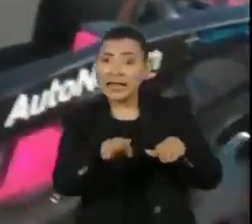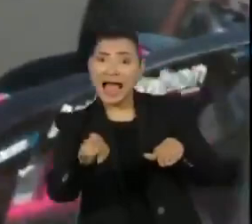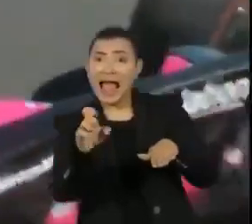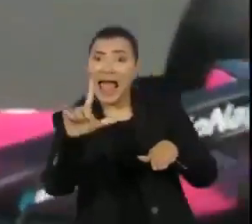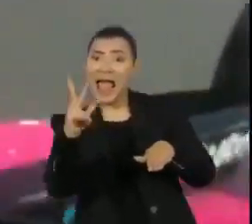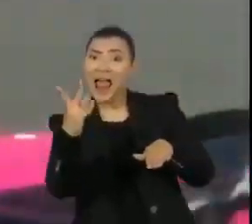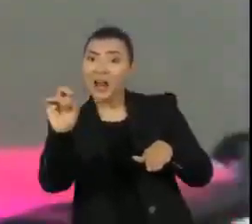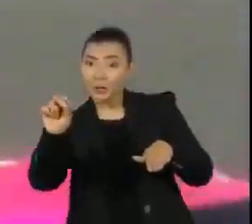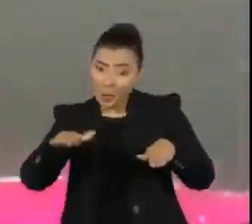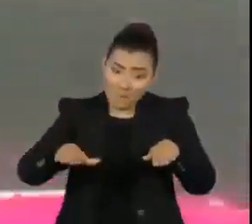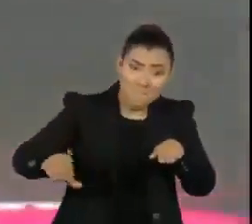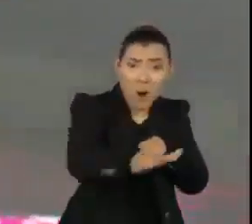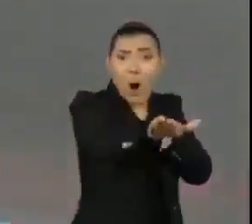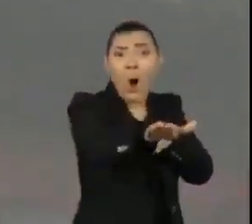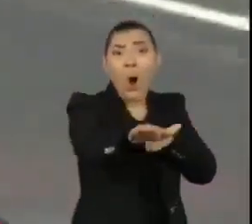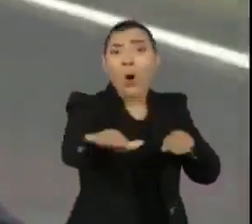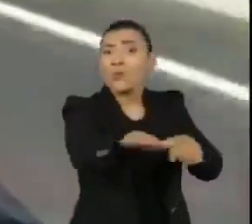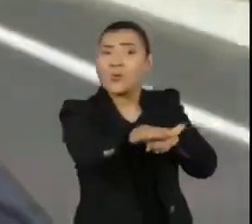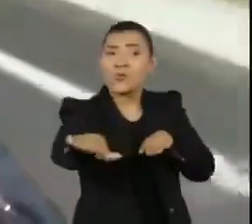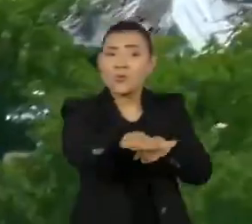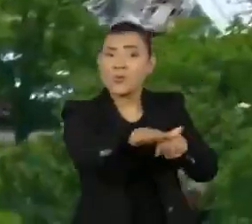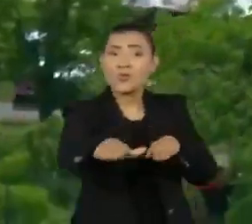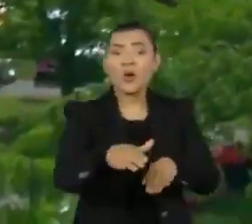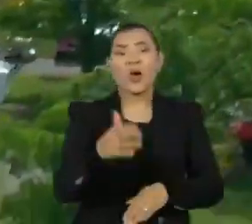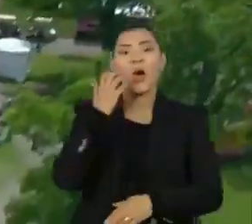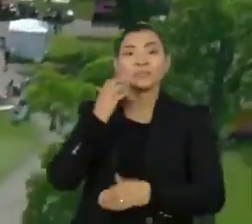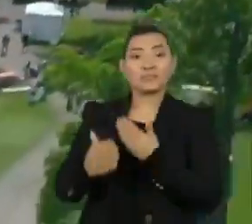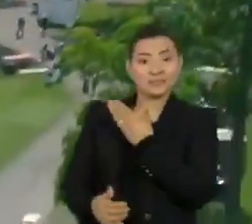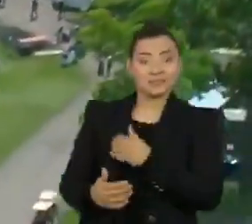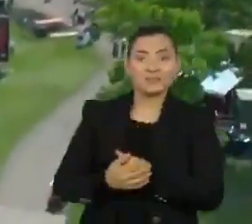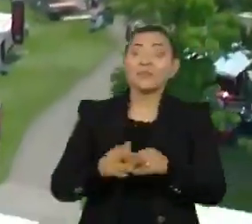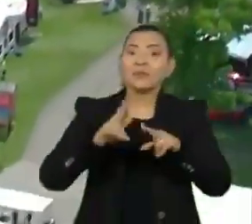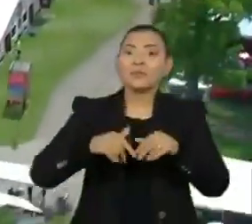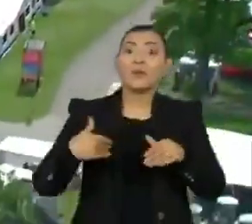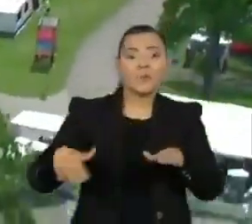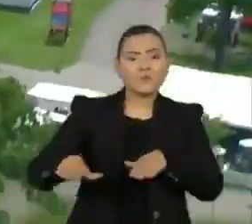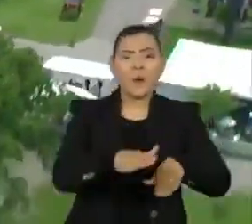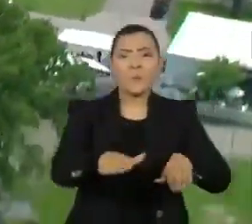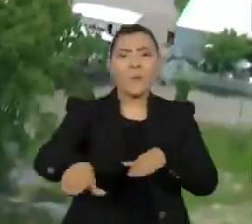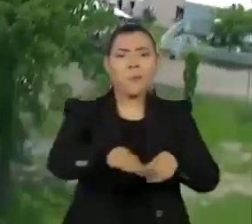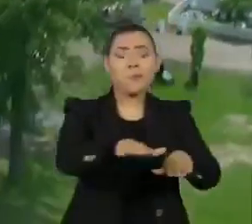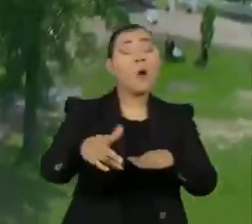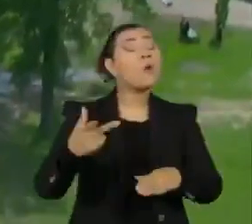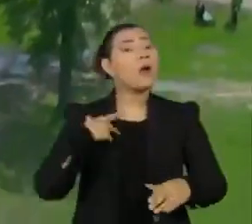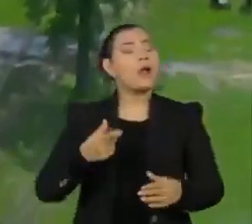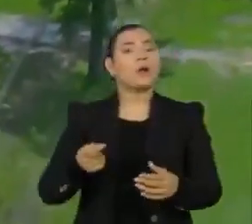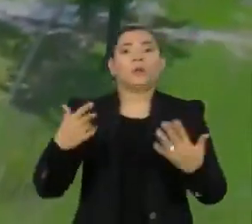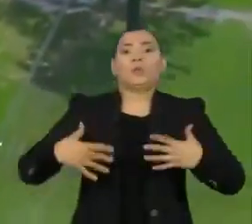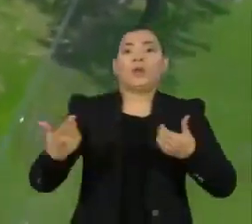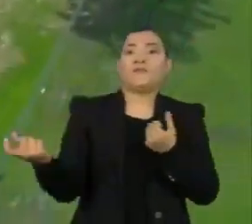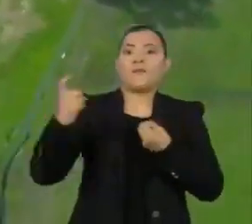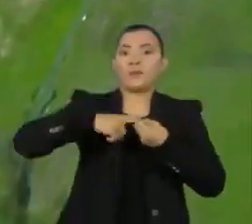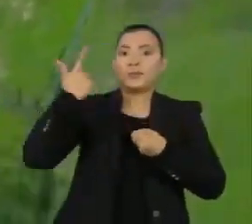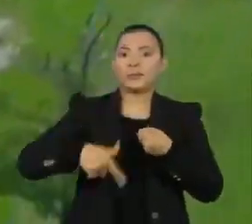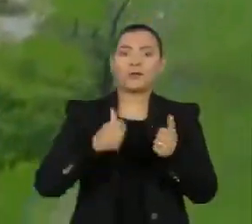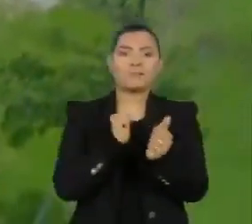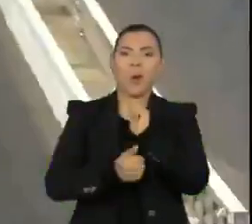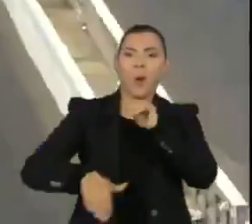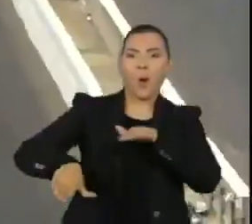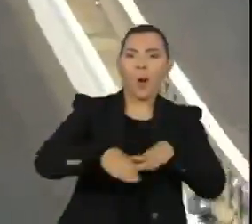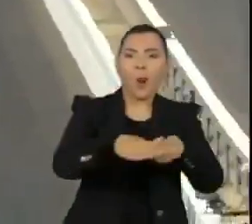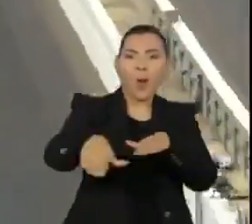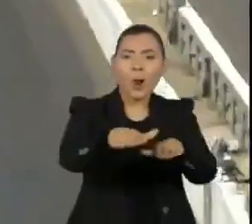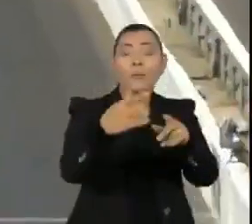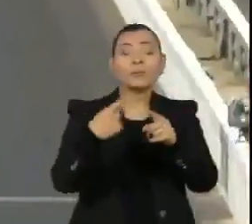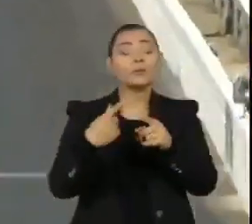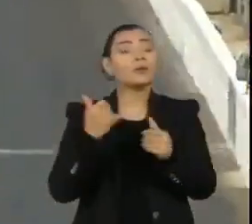sabe a ultrapassagem da vitória, vai Hélio! O circuito de rua de Detroit vai ser o palco da volta da Fórmula Indy, duas semanas após